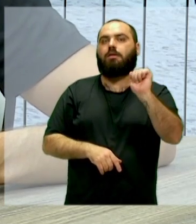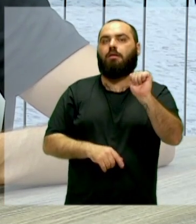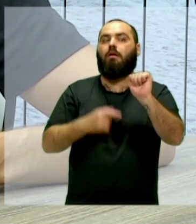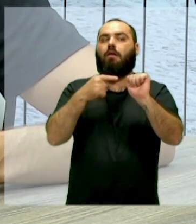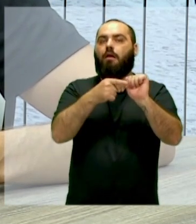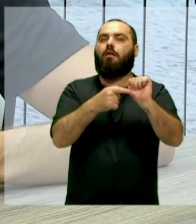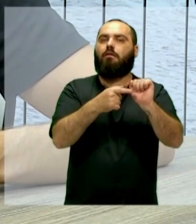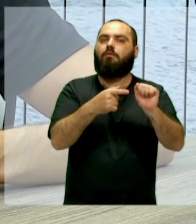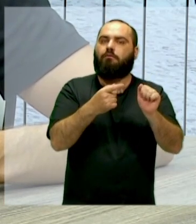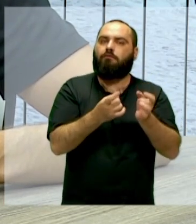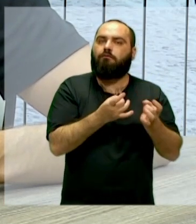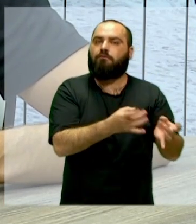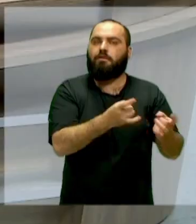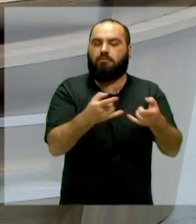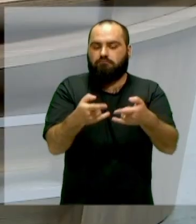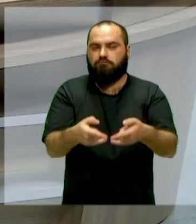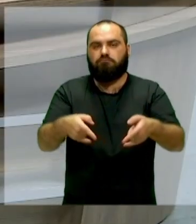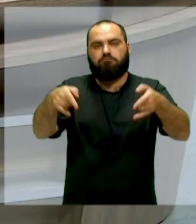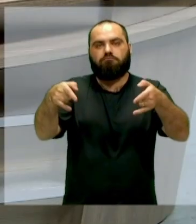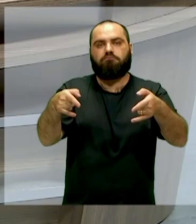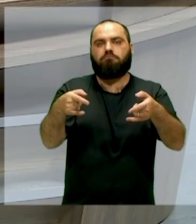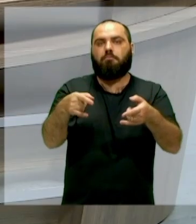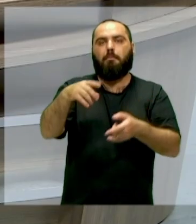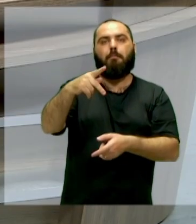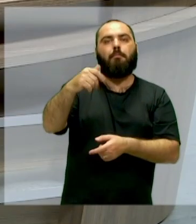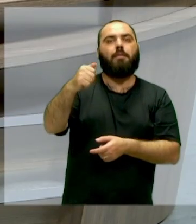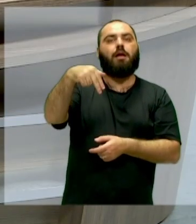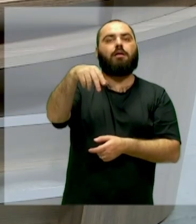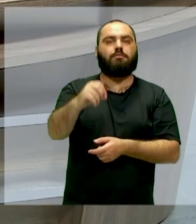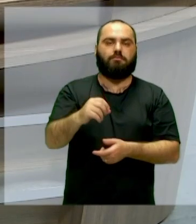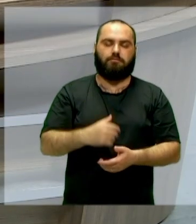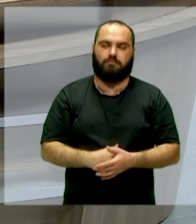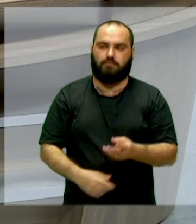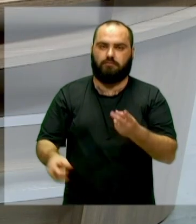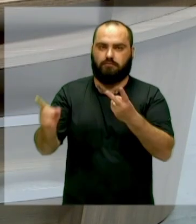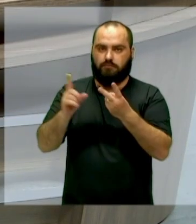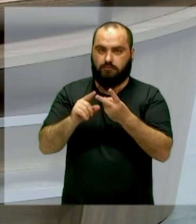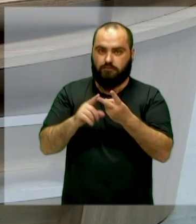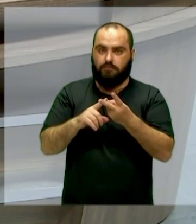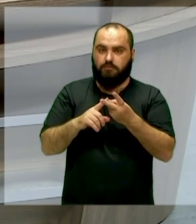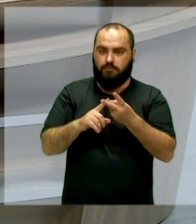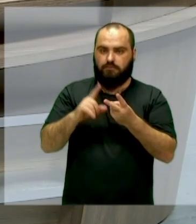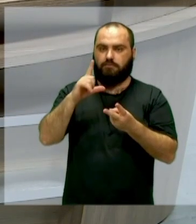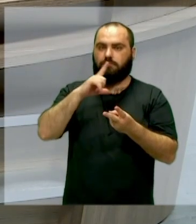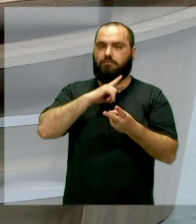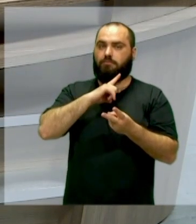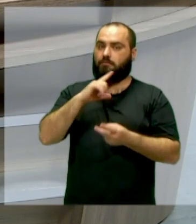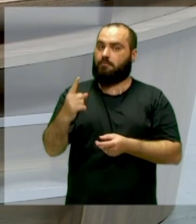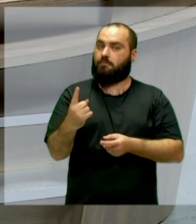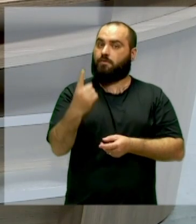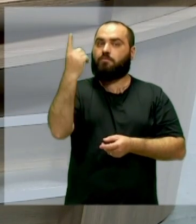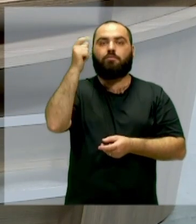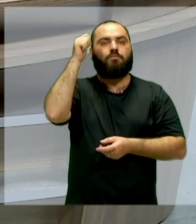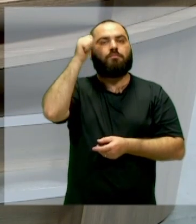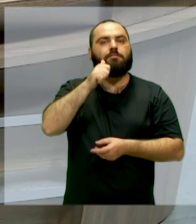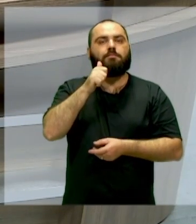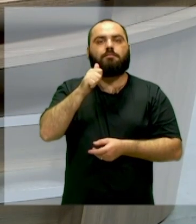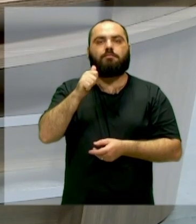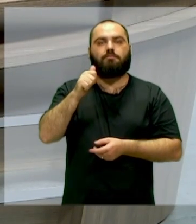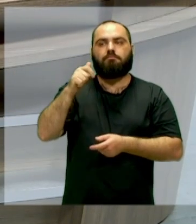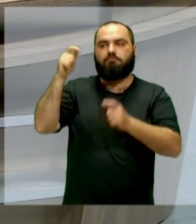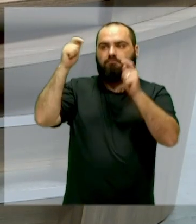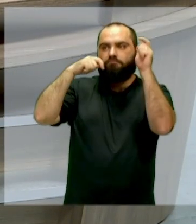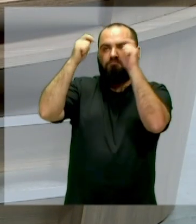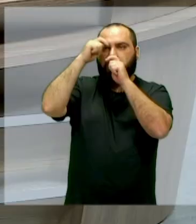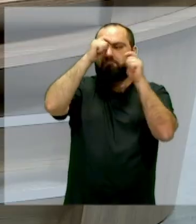coletores menstruais interessante vai ter também uma exposição eh uma expositora de cosméticos